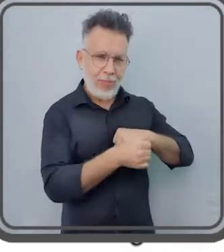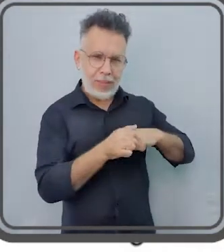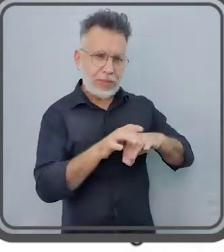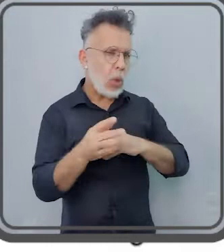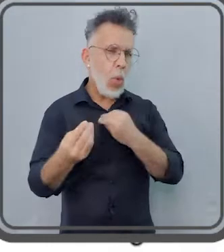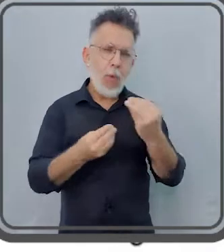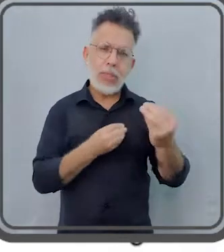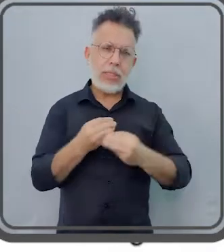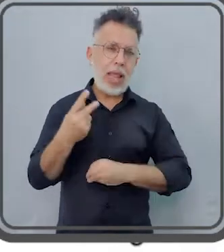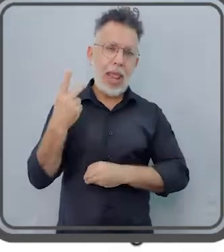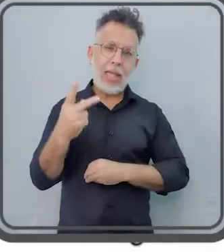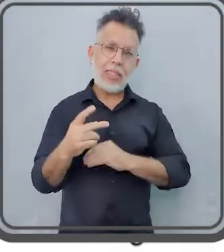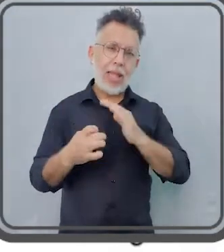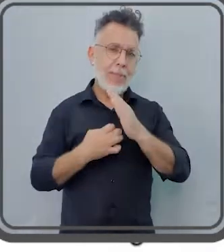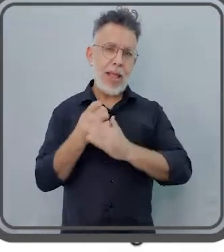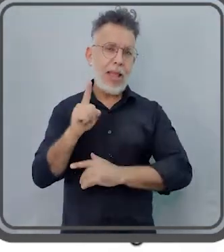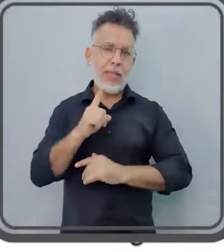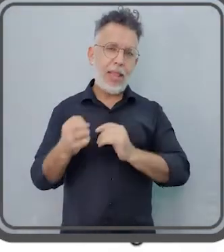não nascesse na pandemia?